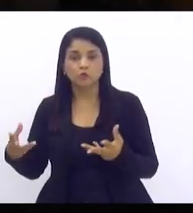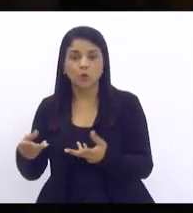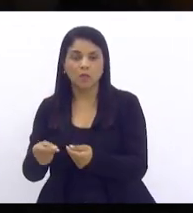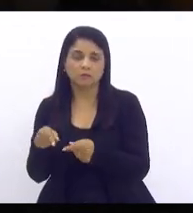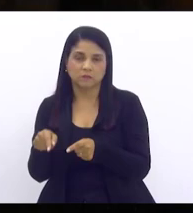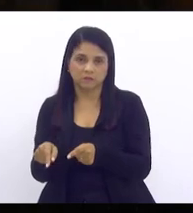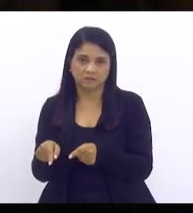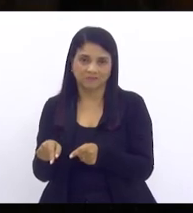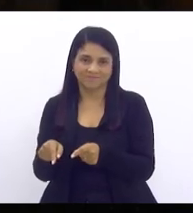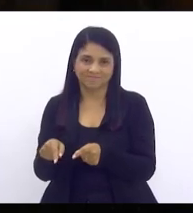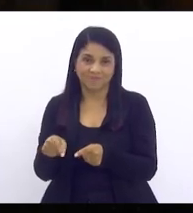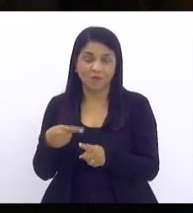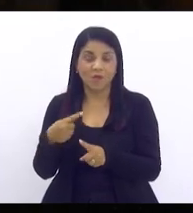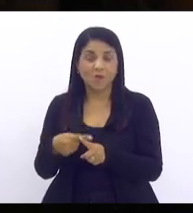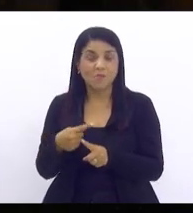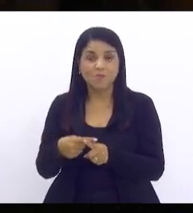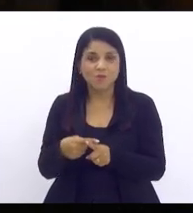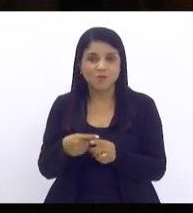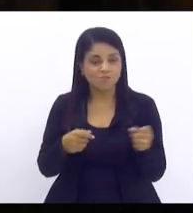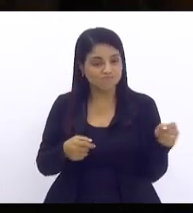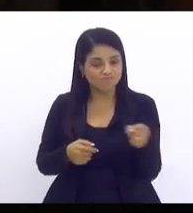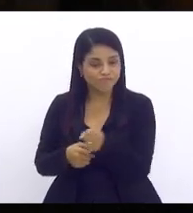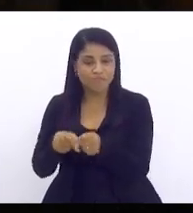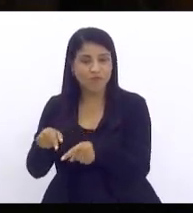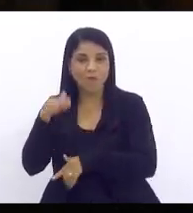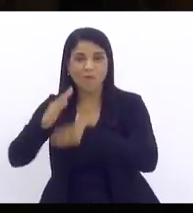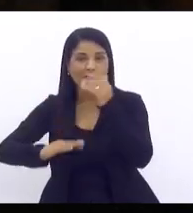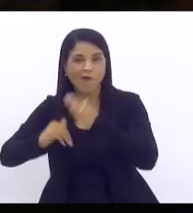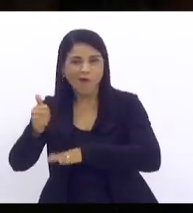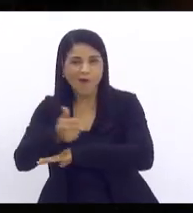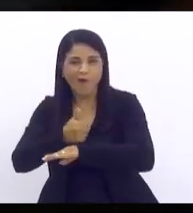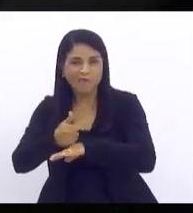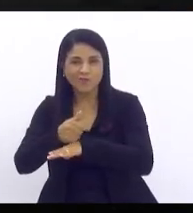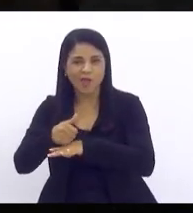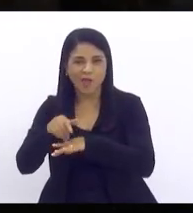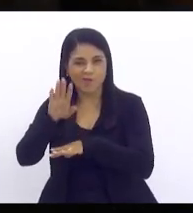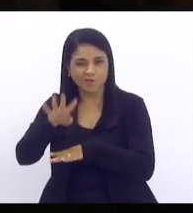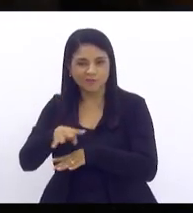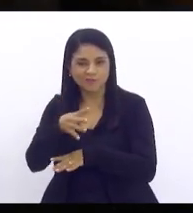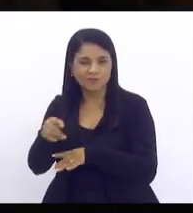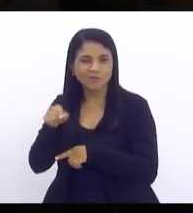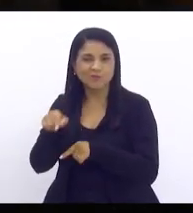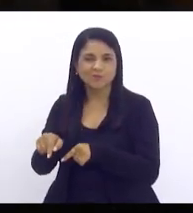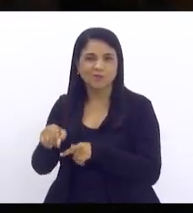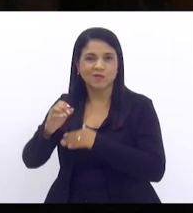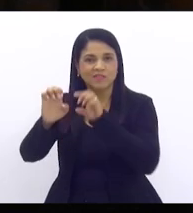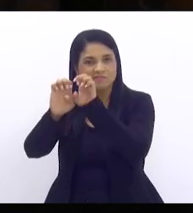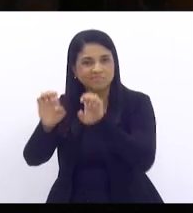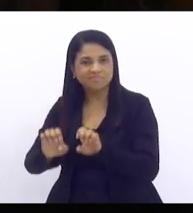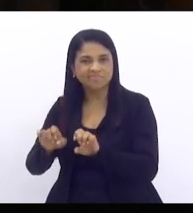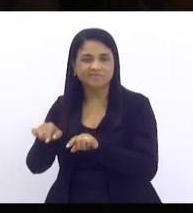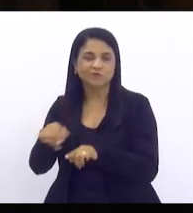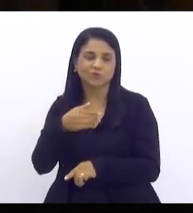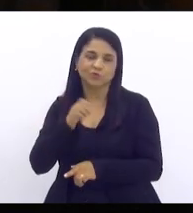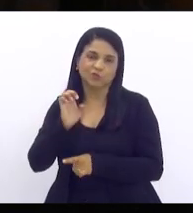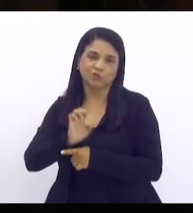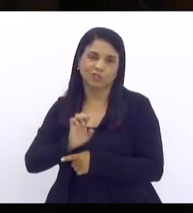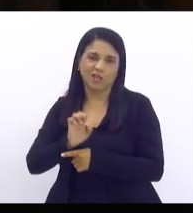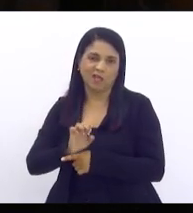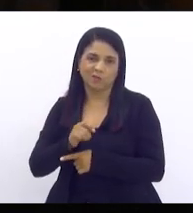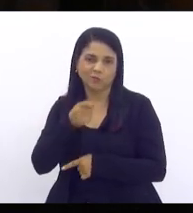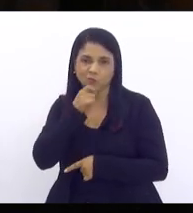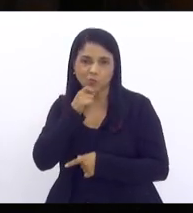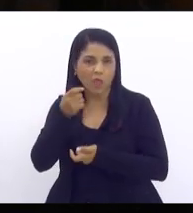legado, não deixam ninguém dos seus quadros na estrutura administrativa do Estado